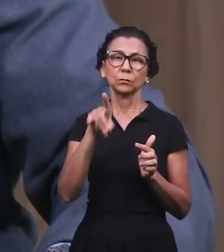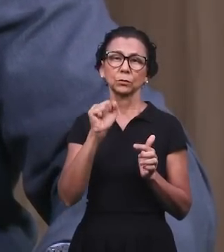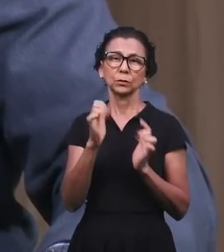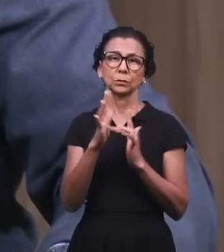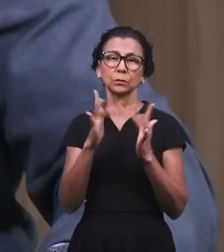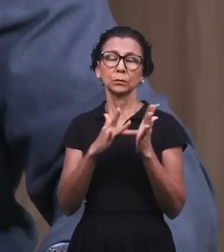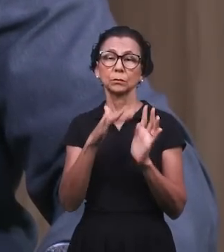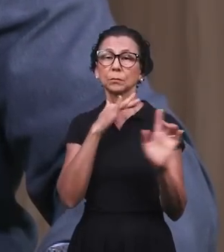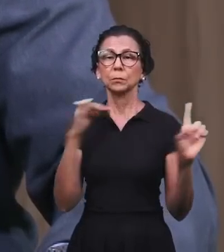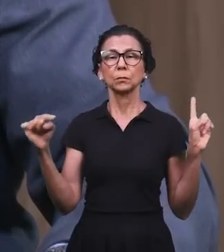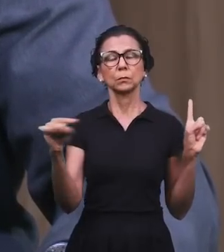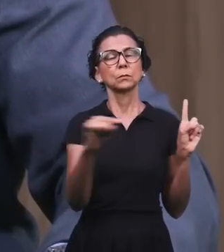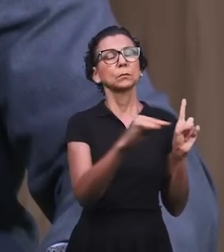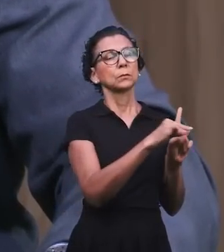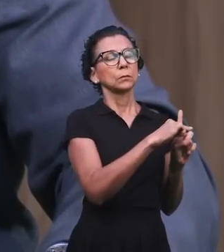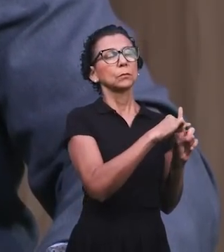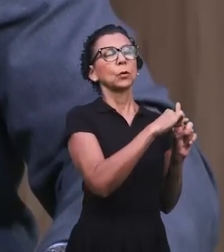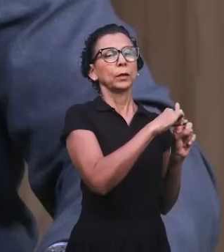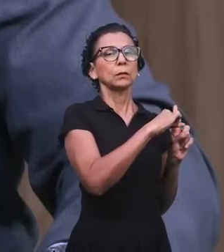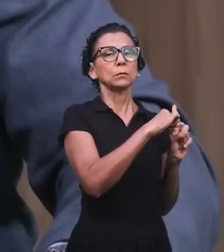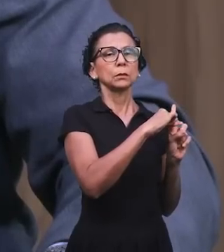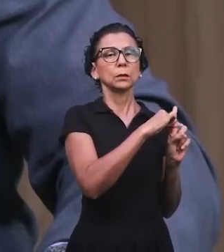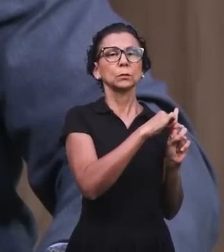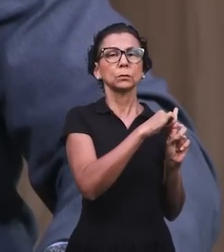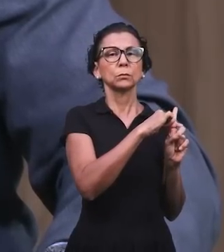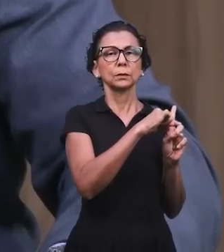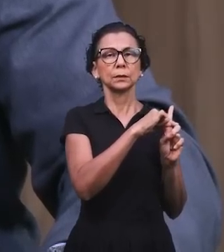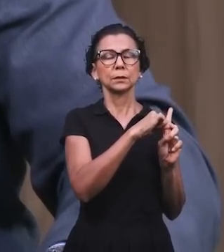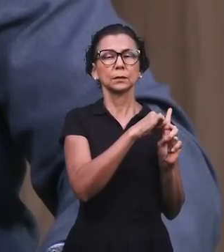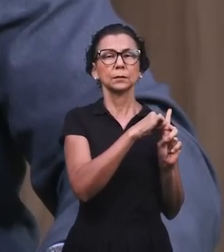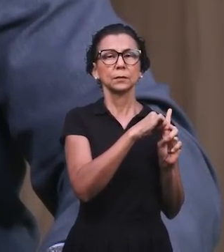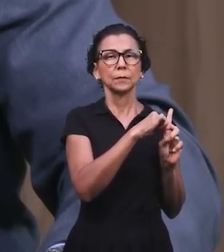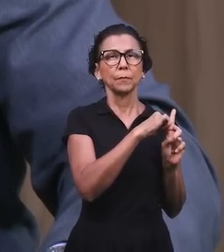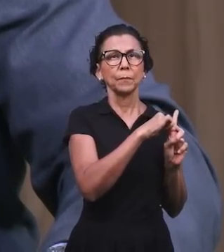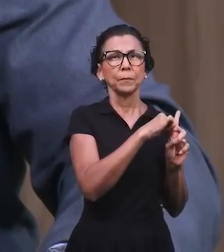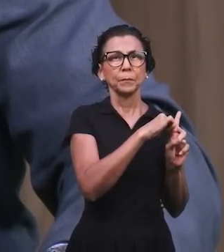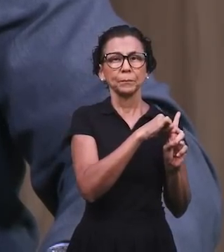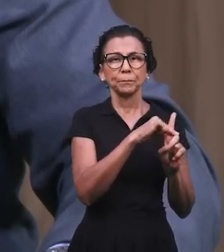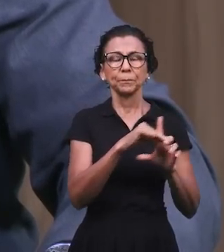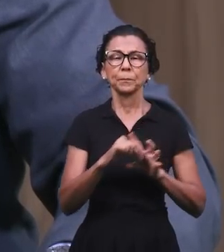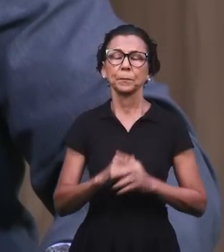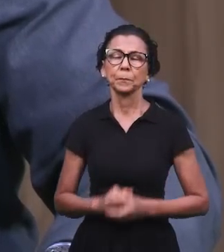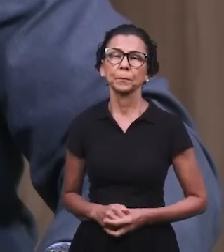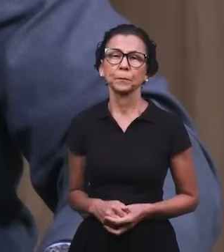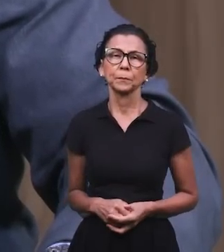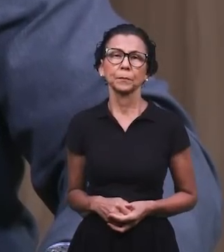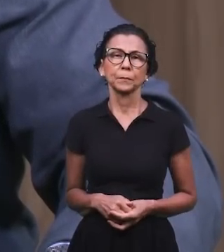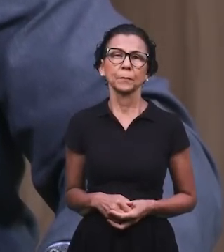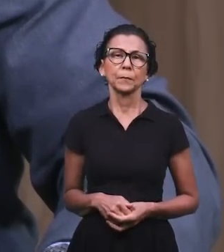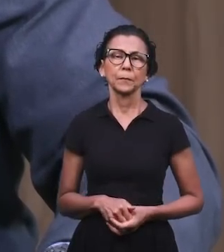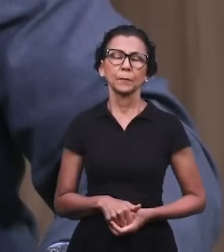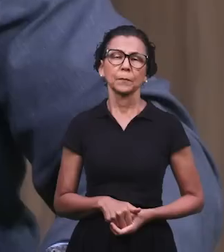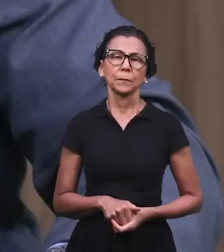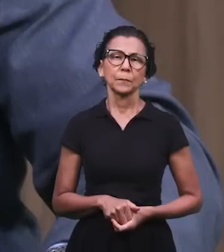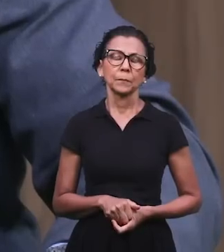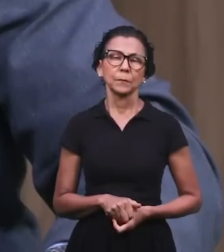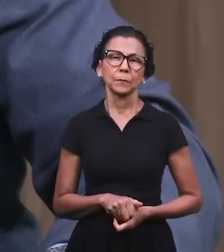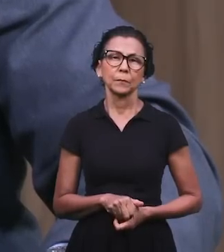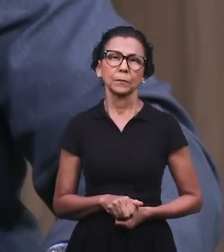cruz, ele ajuntou todo o material para o templo, para que o templo fosse construído